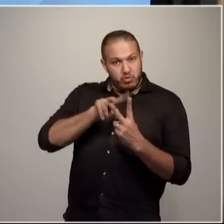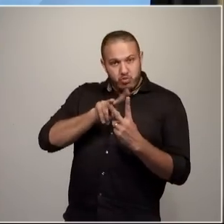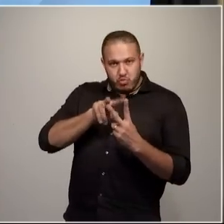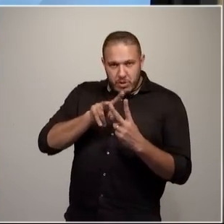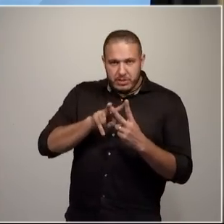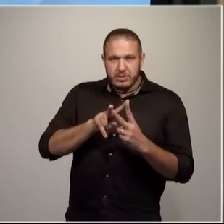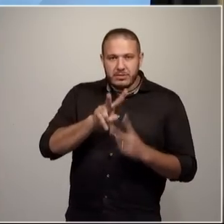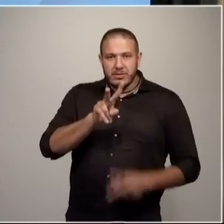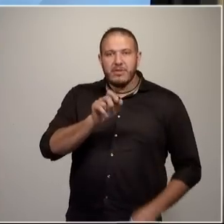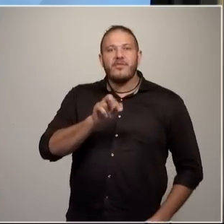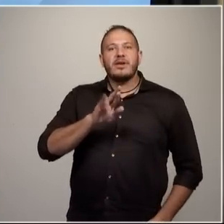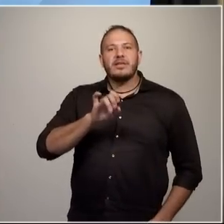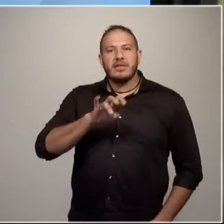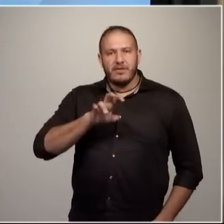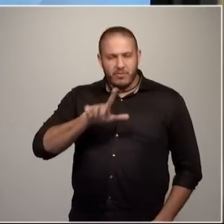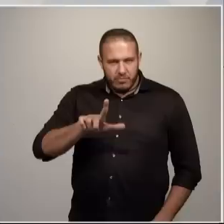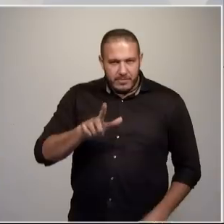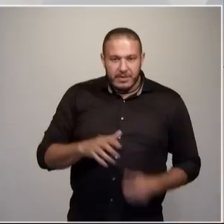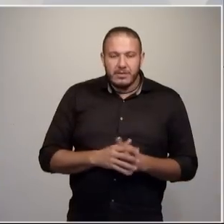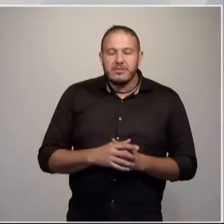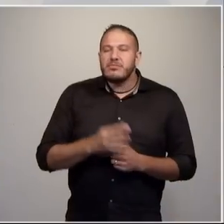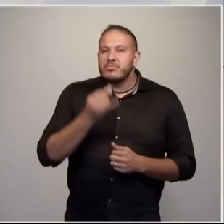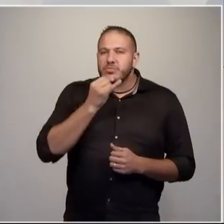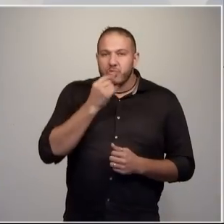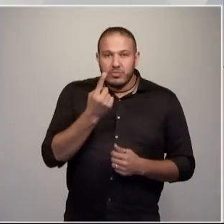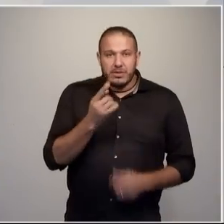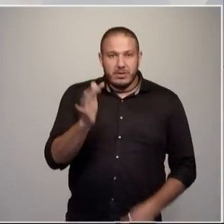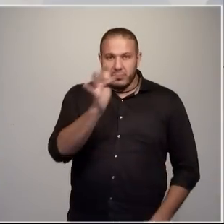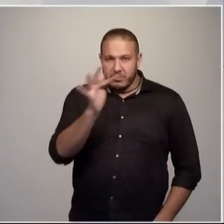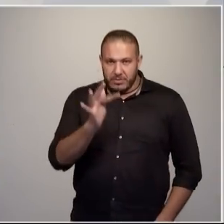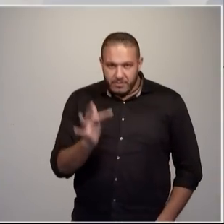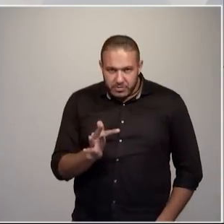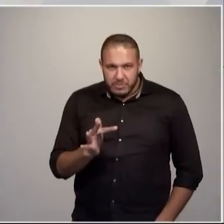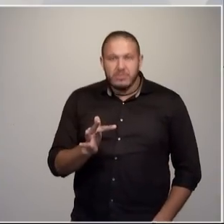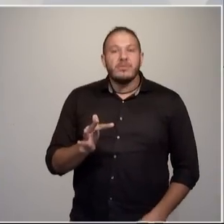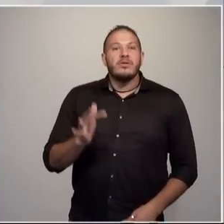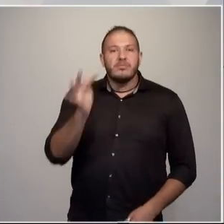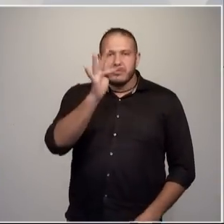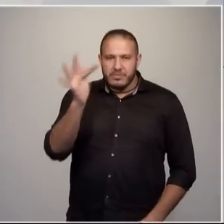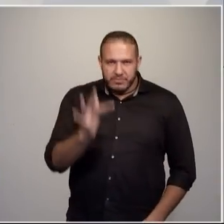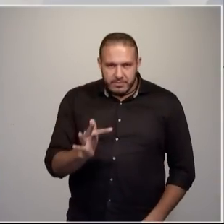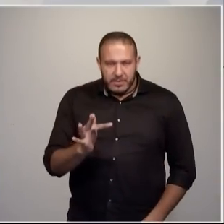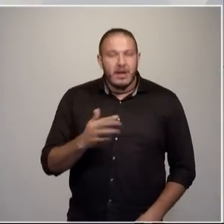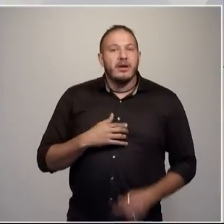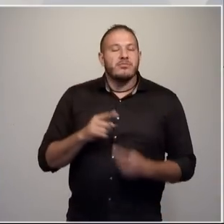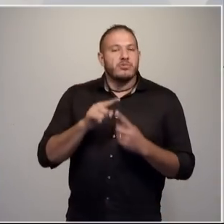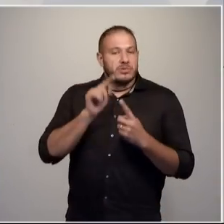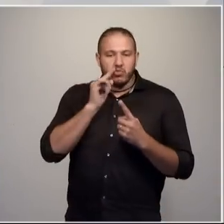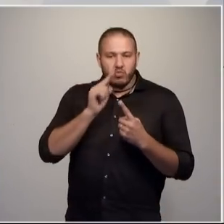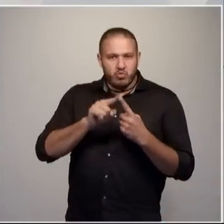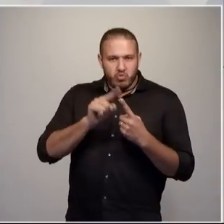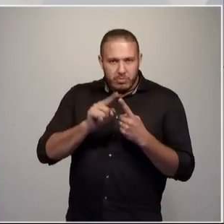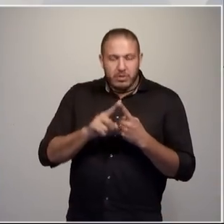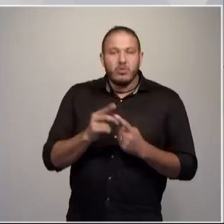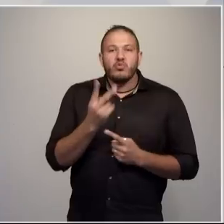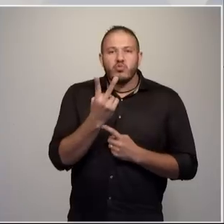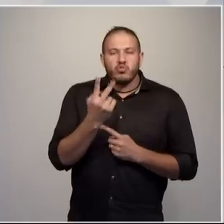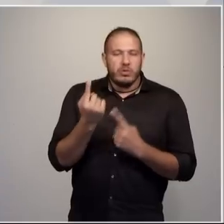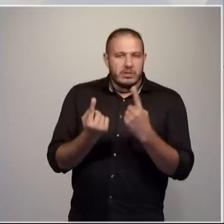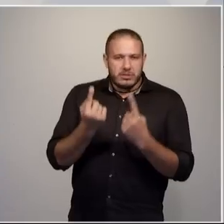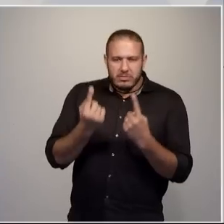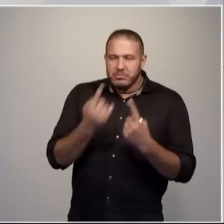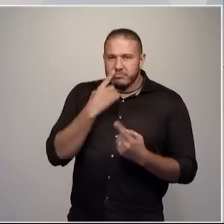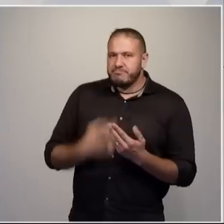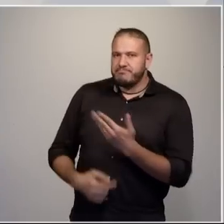variáveis. Então, um exemplo de uma tal função poderia ser uma função com duas variáveis, por